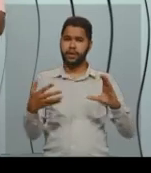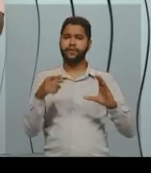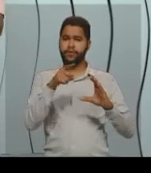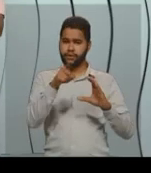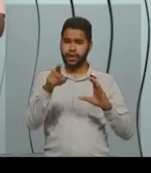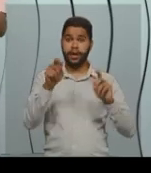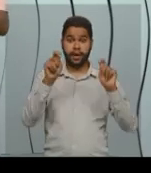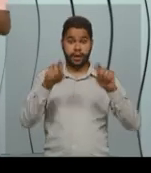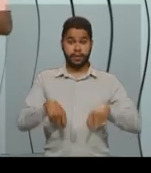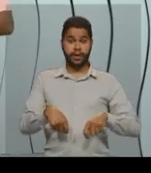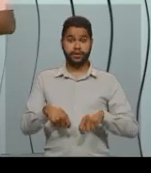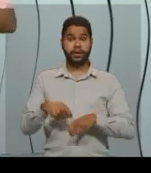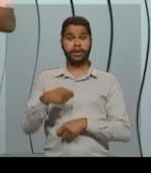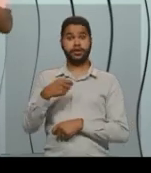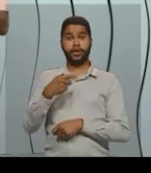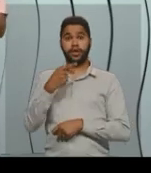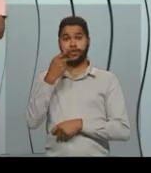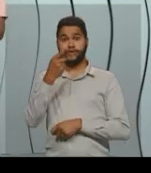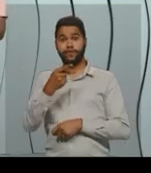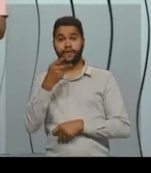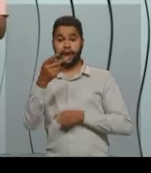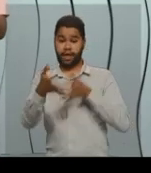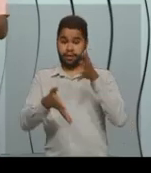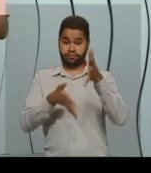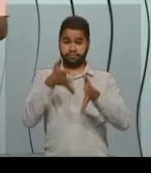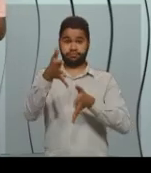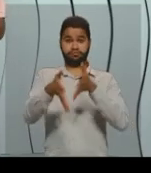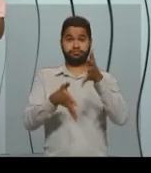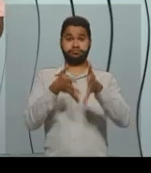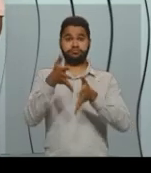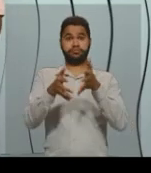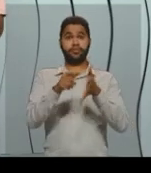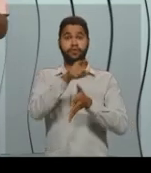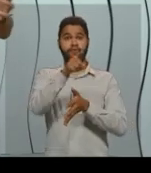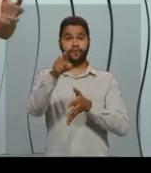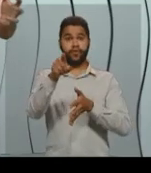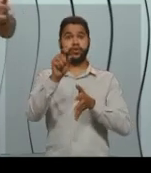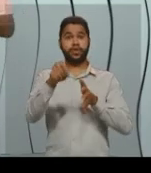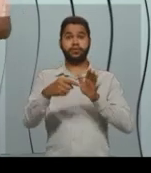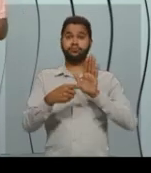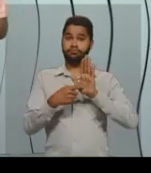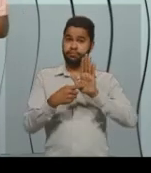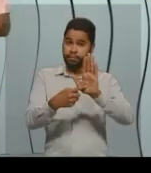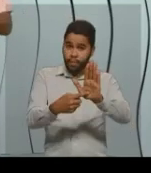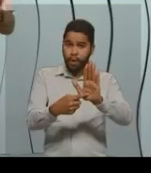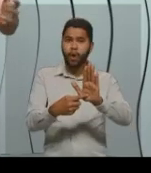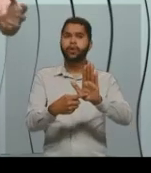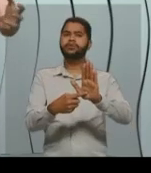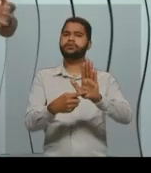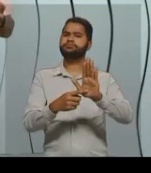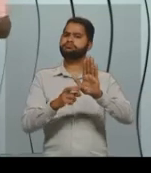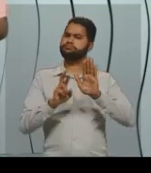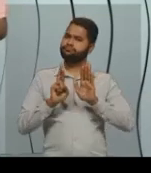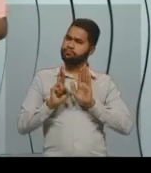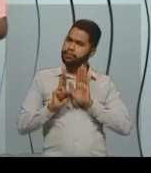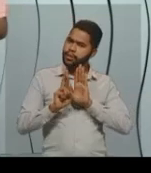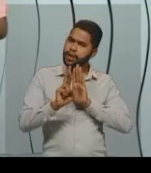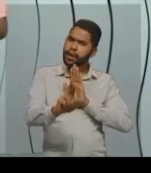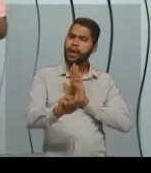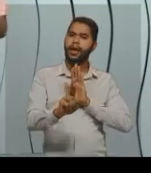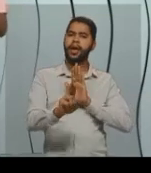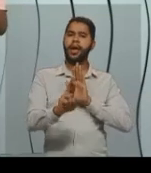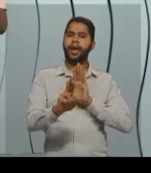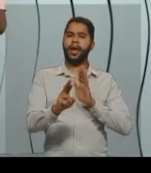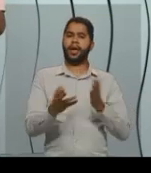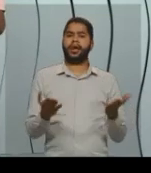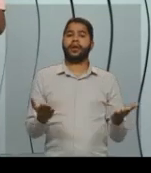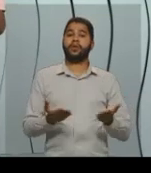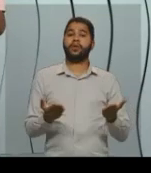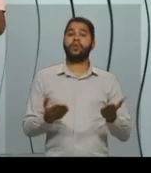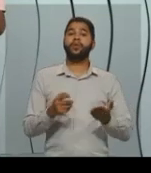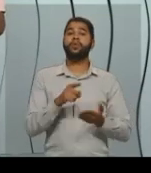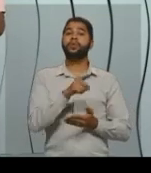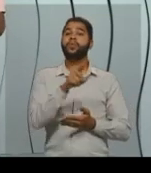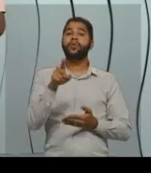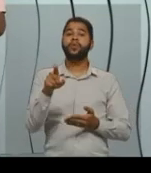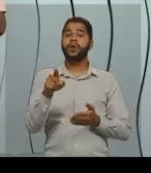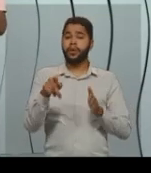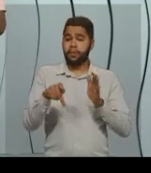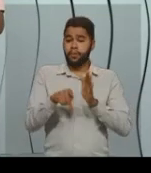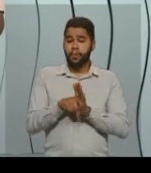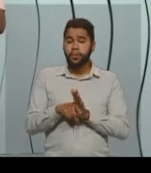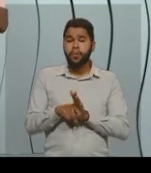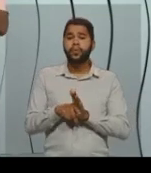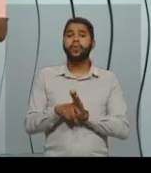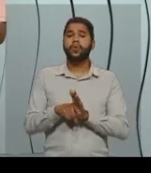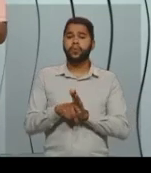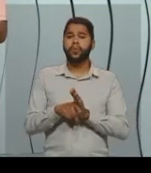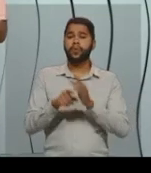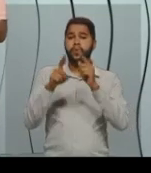capacidade de falar, você tem a capacidade de pensar, você é um ser que simboliza, representa a realidade, porque você faz parte